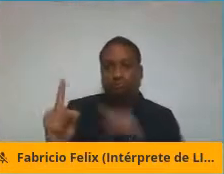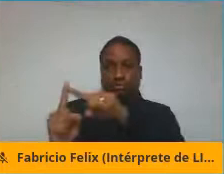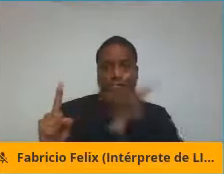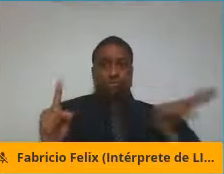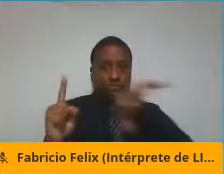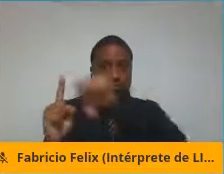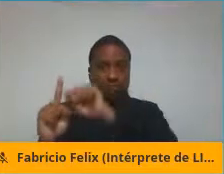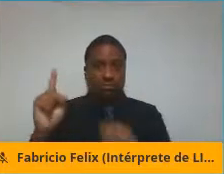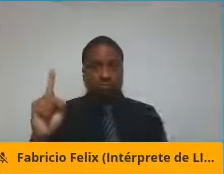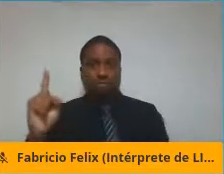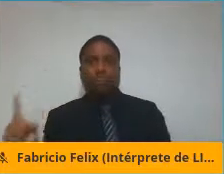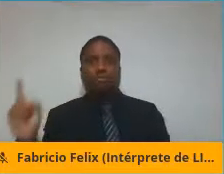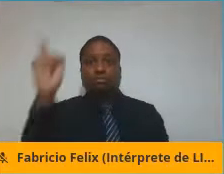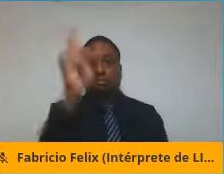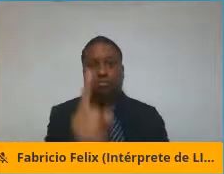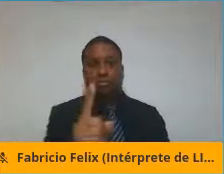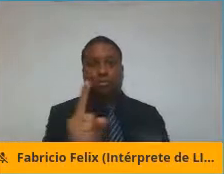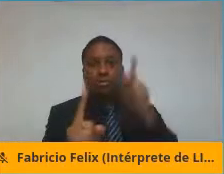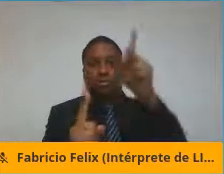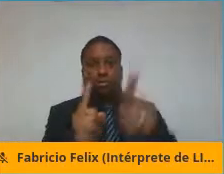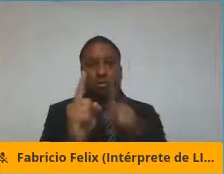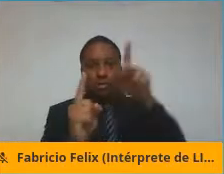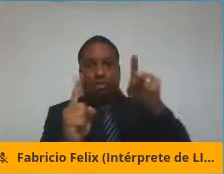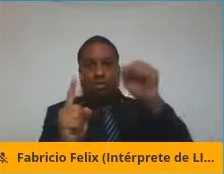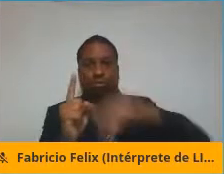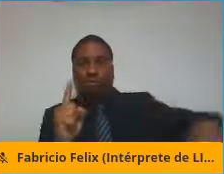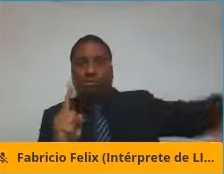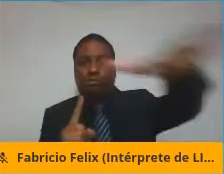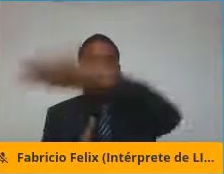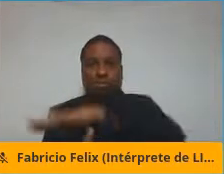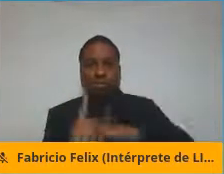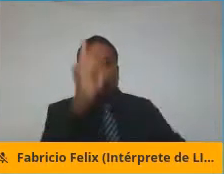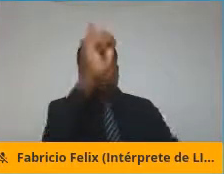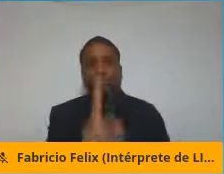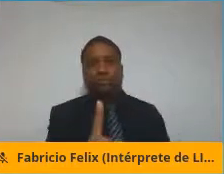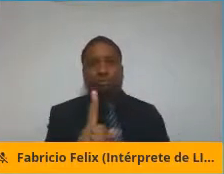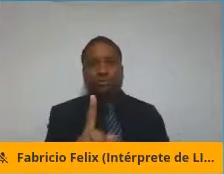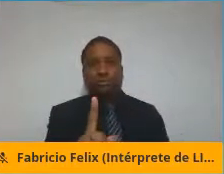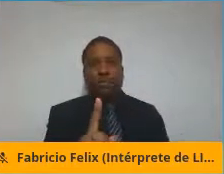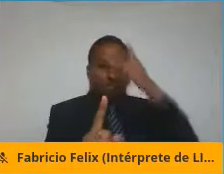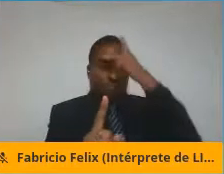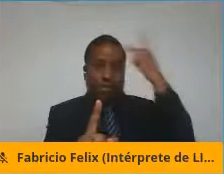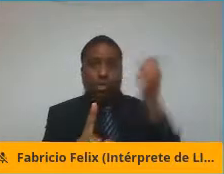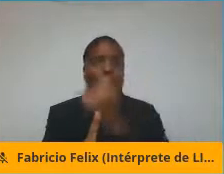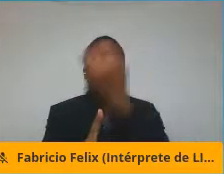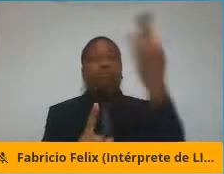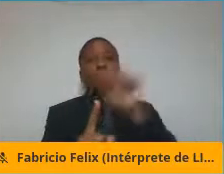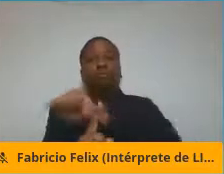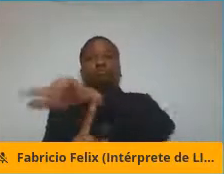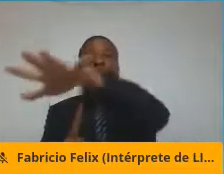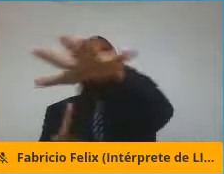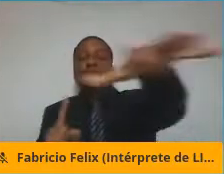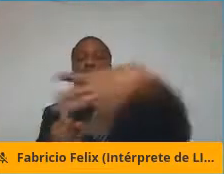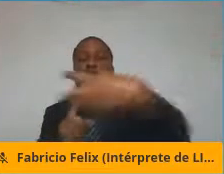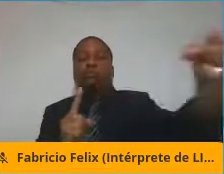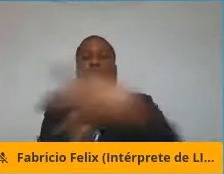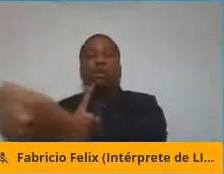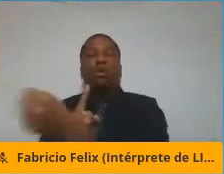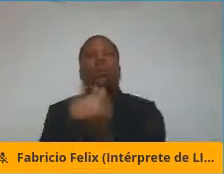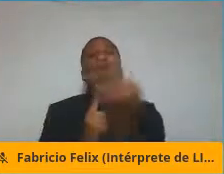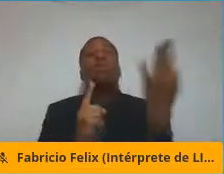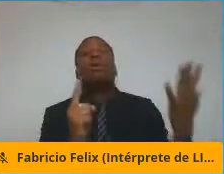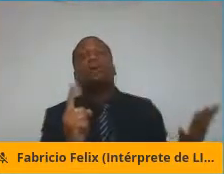inicial, jogue ele no meio de uma população suscetível, quantas pessoas ele infecta na média? E